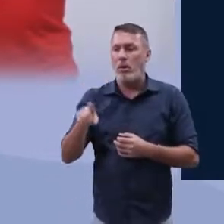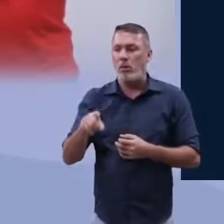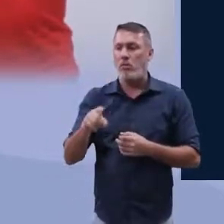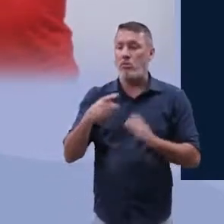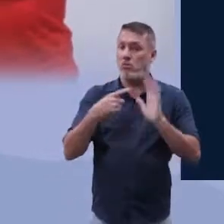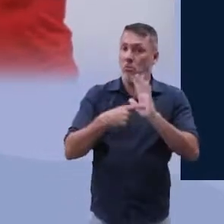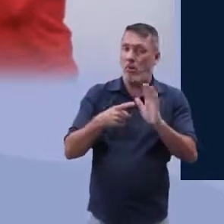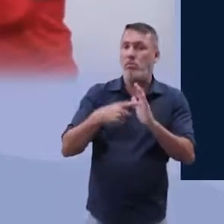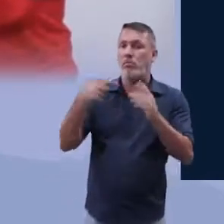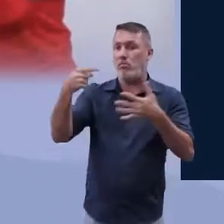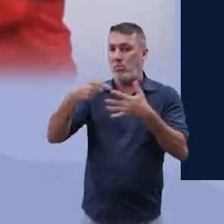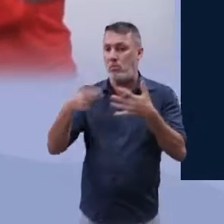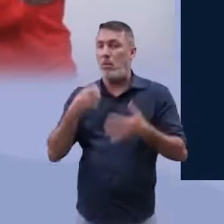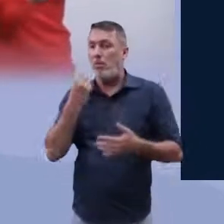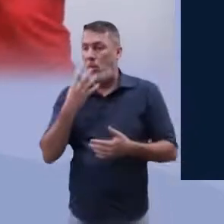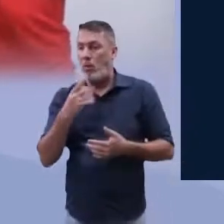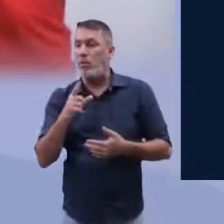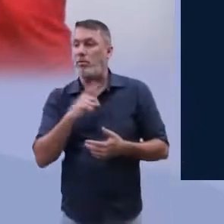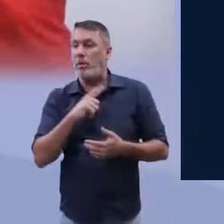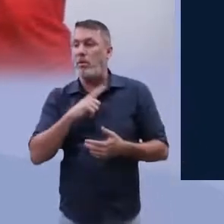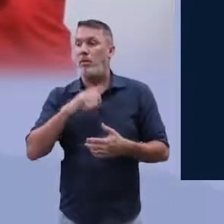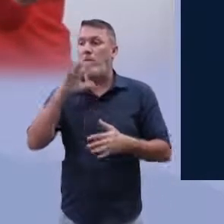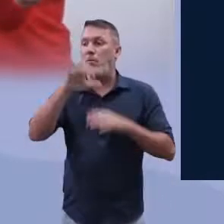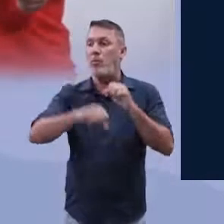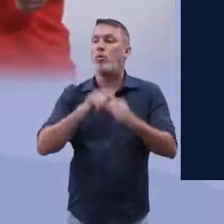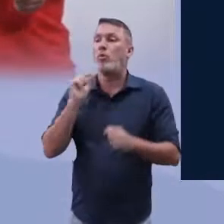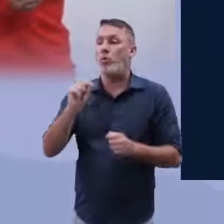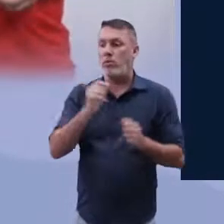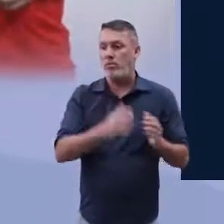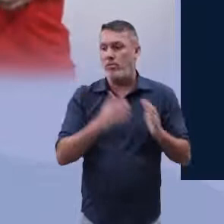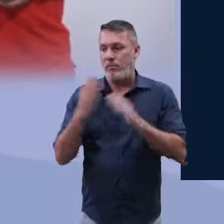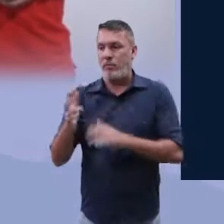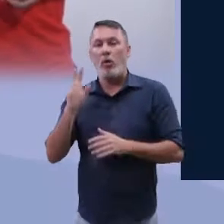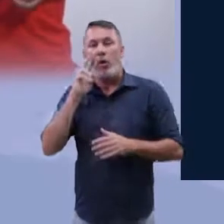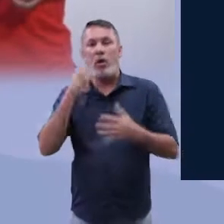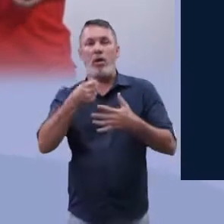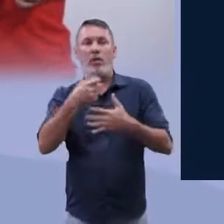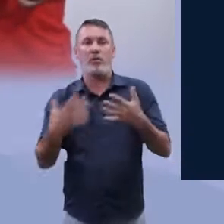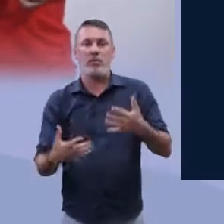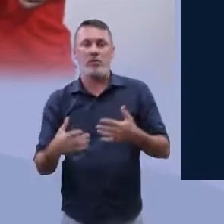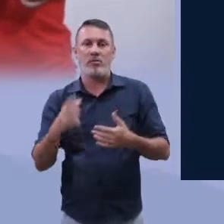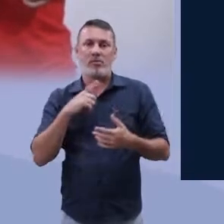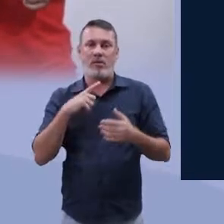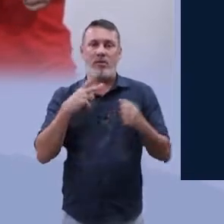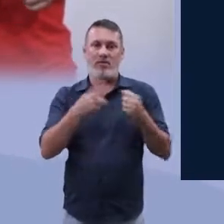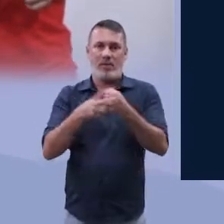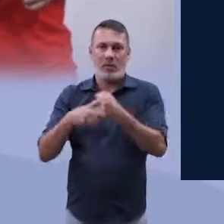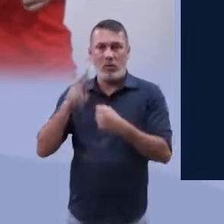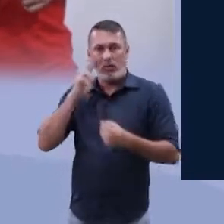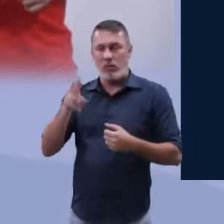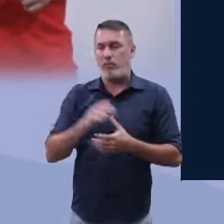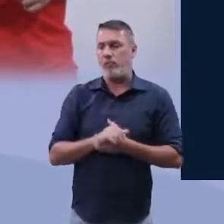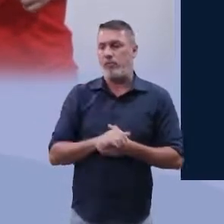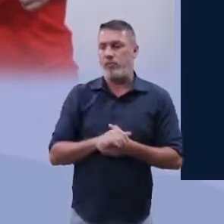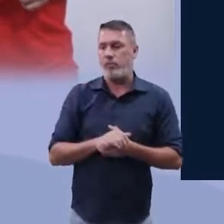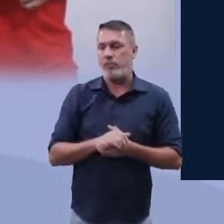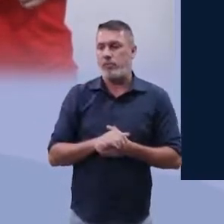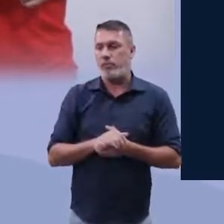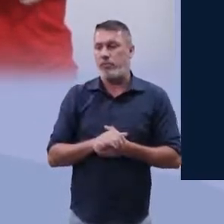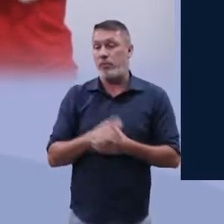Gente, verbos modais é uma listinha boa, que a gente vai ter que ver agora. Mas vamos falar um pouco das características de verbos